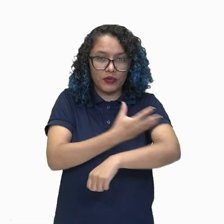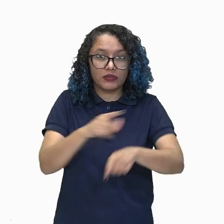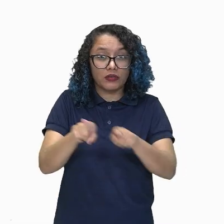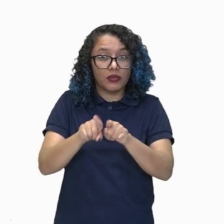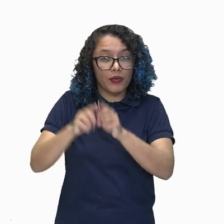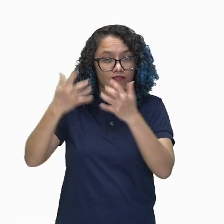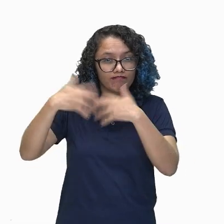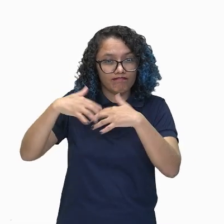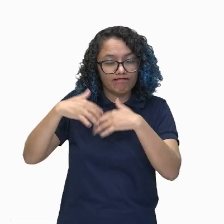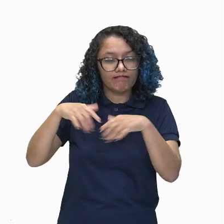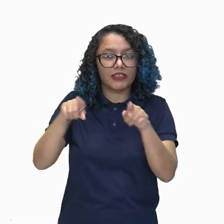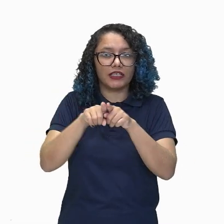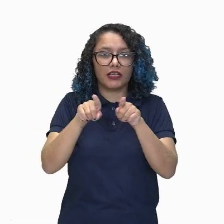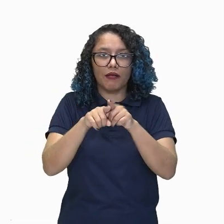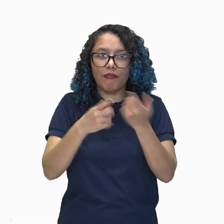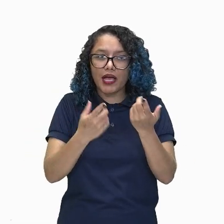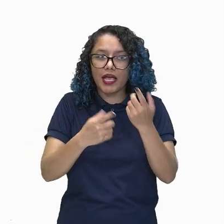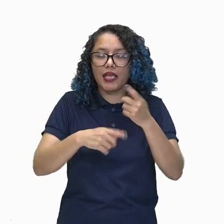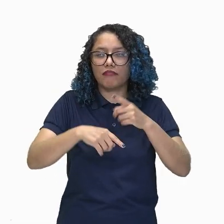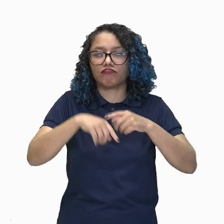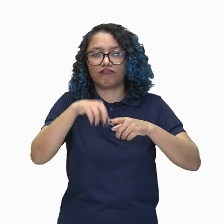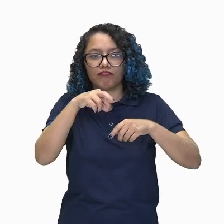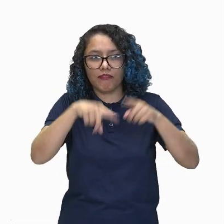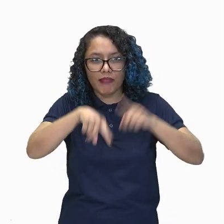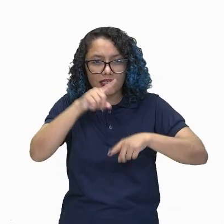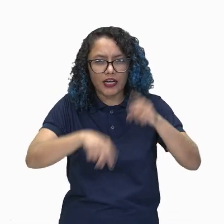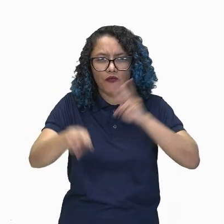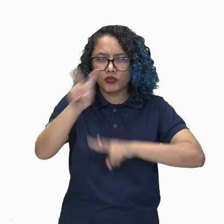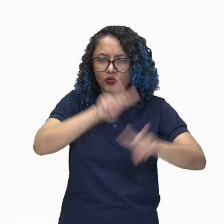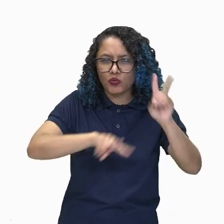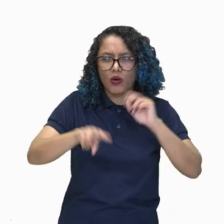de recursos visuais e verbais como slogans,